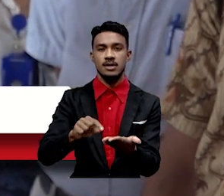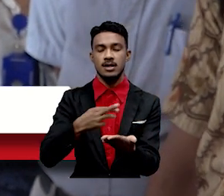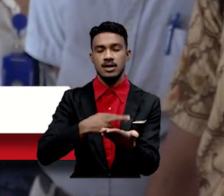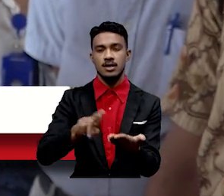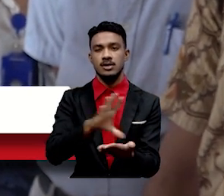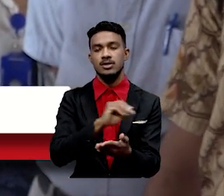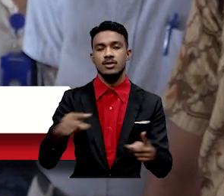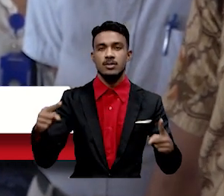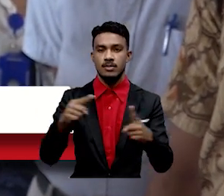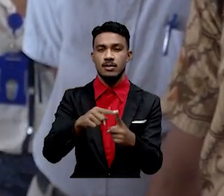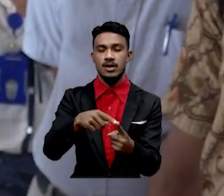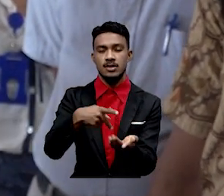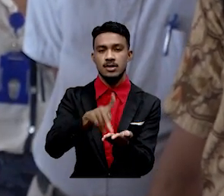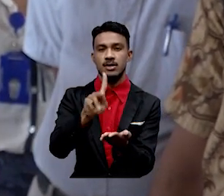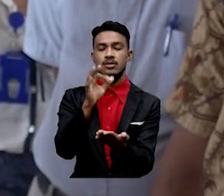pagamento, para depois